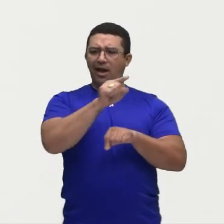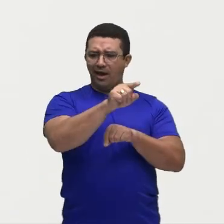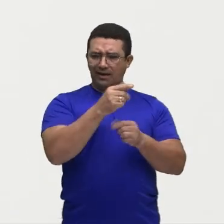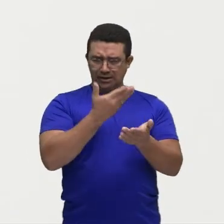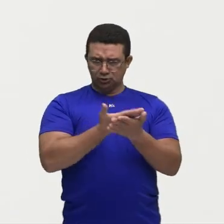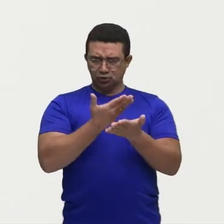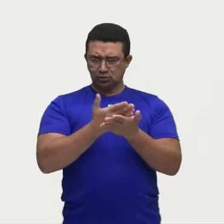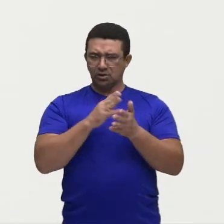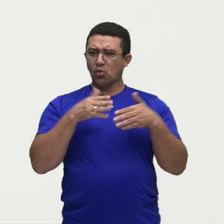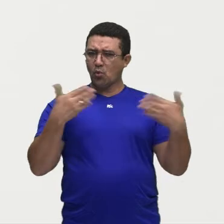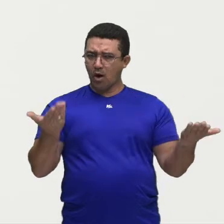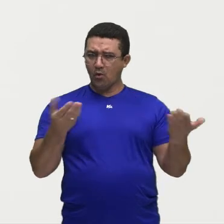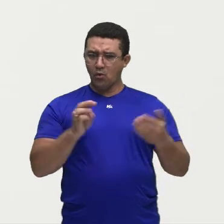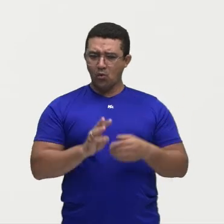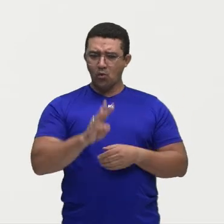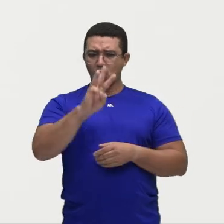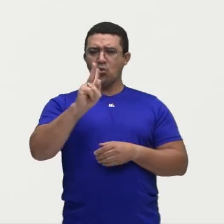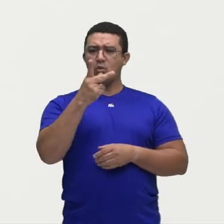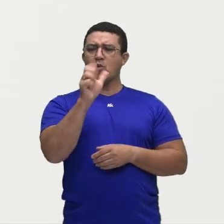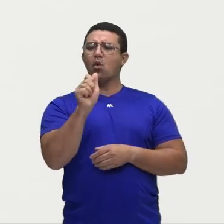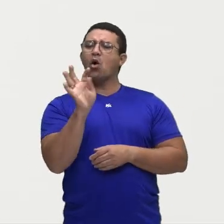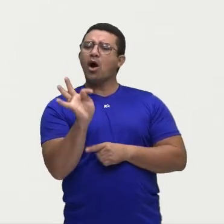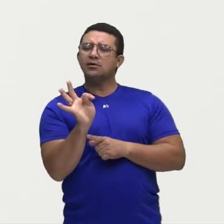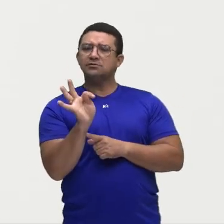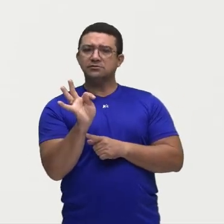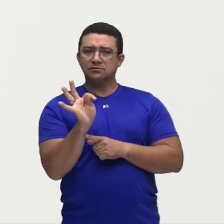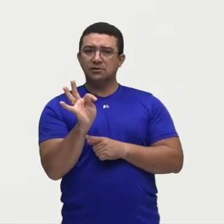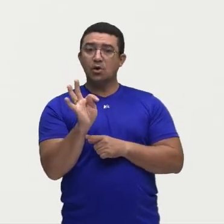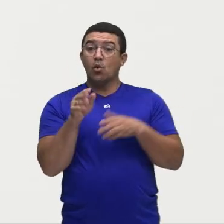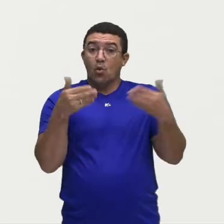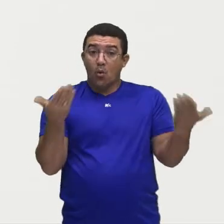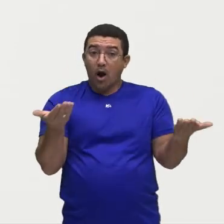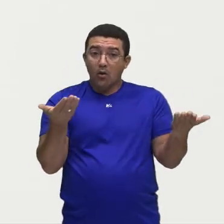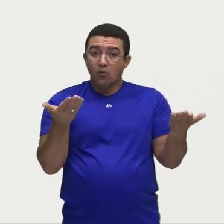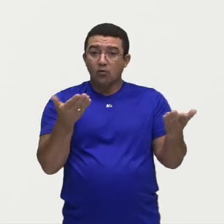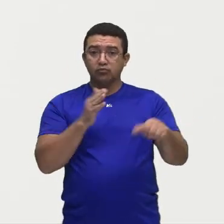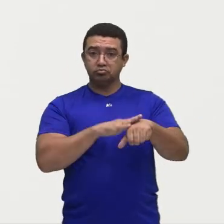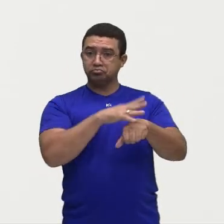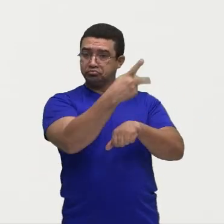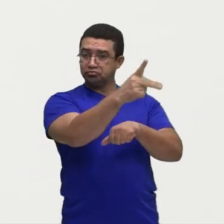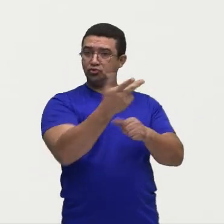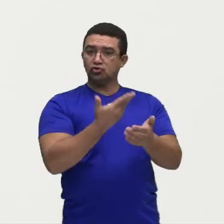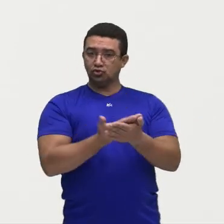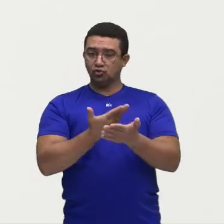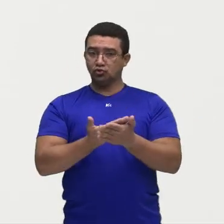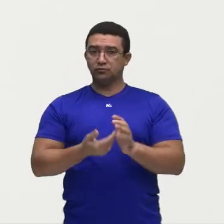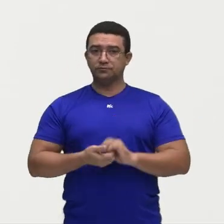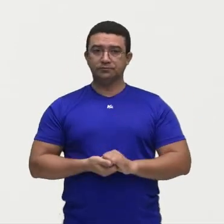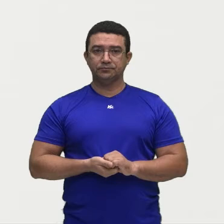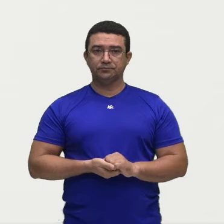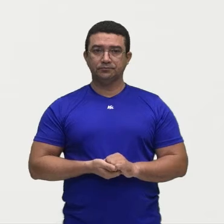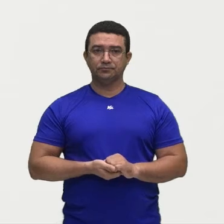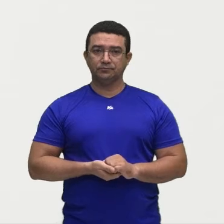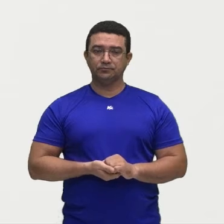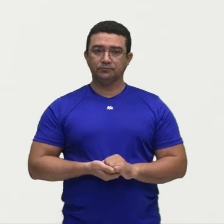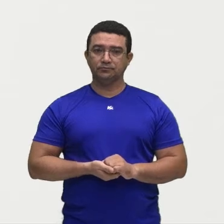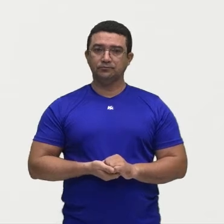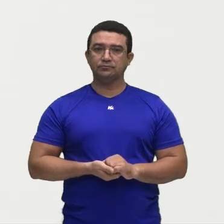estuda? What? Qual é a resposta que eu vou ter aqui? Vou ter alguma atividade, vou ter o nome de um